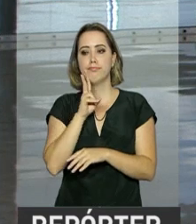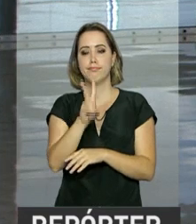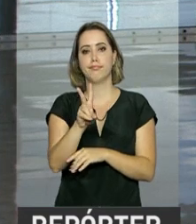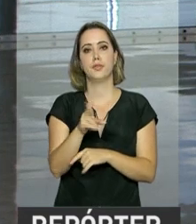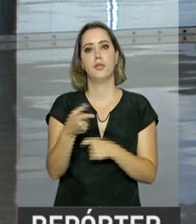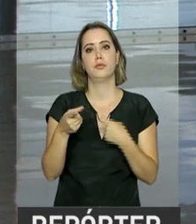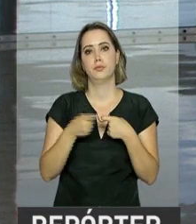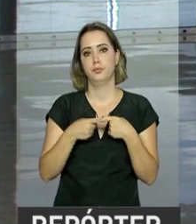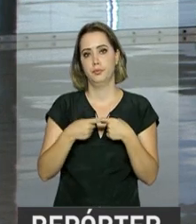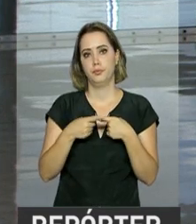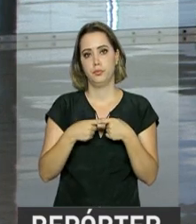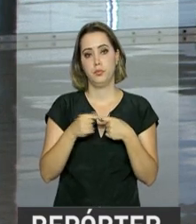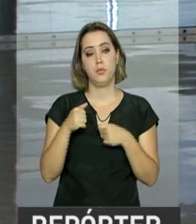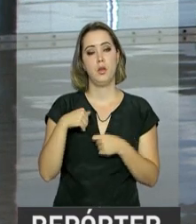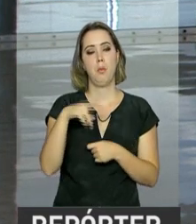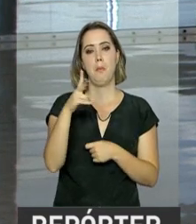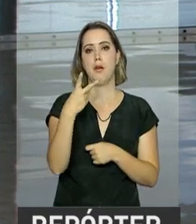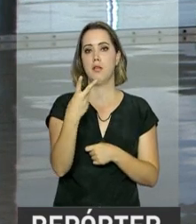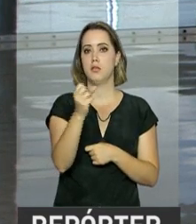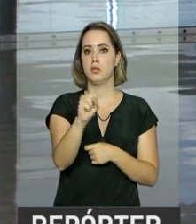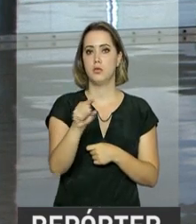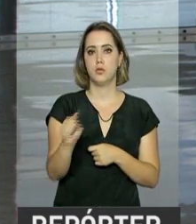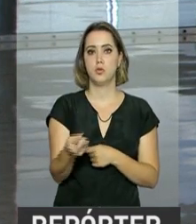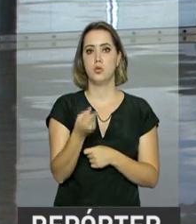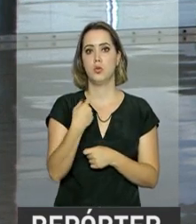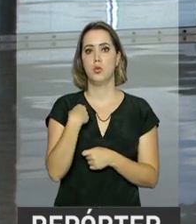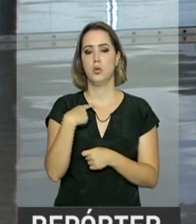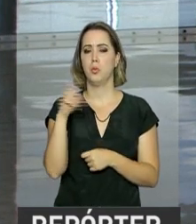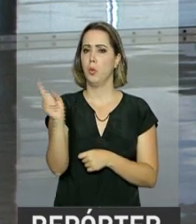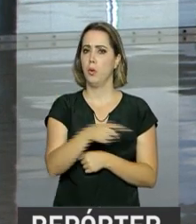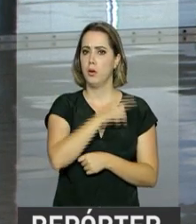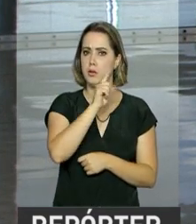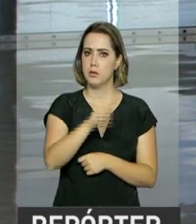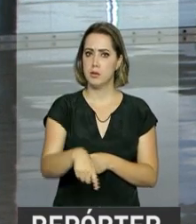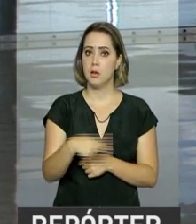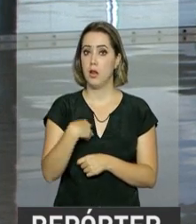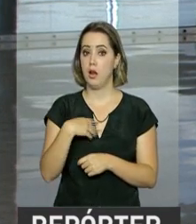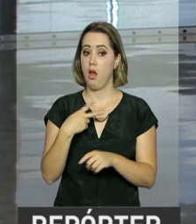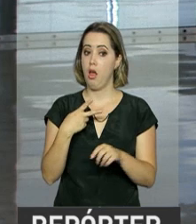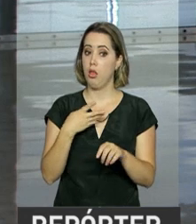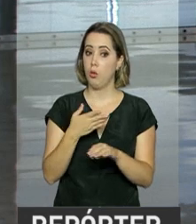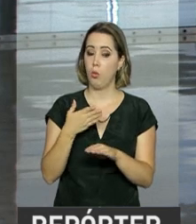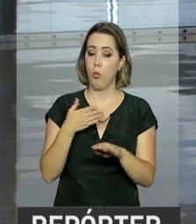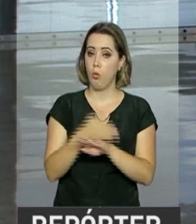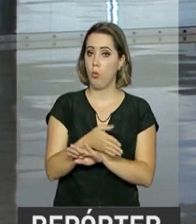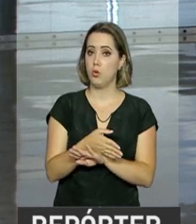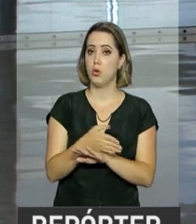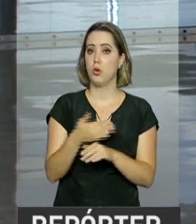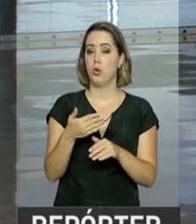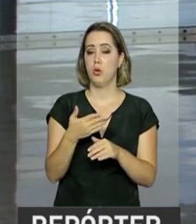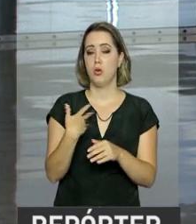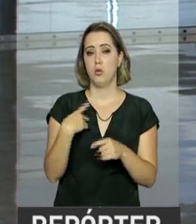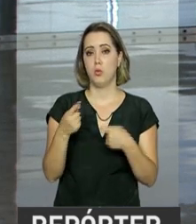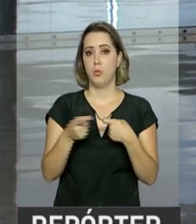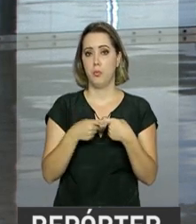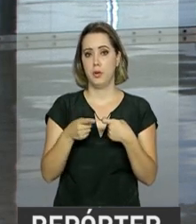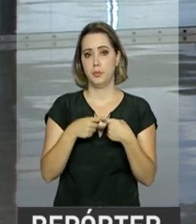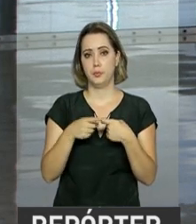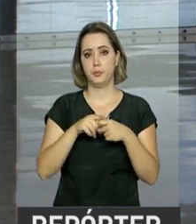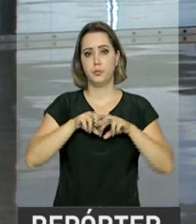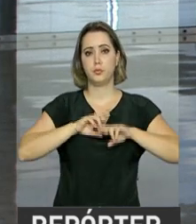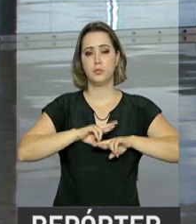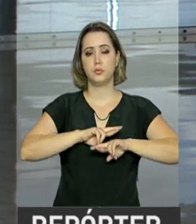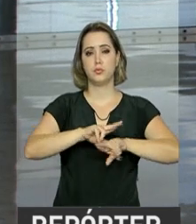28.800 foram cancelados na hora da perícia e 3.383 foram